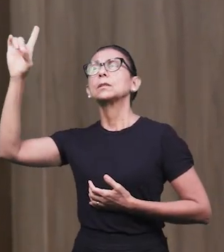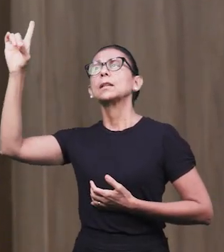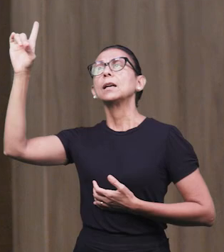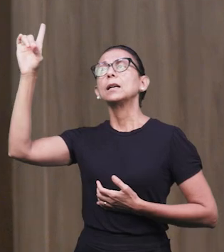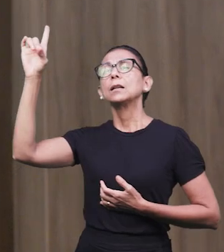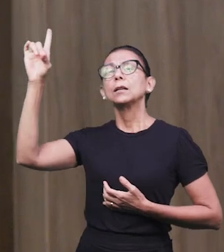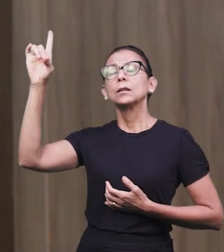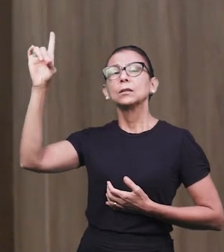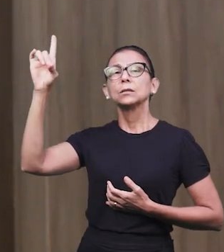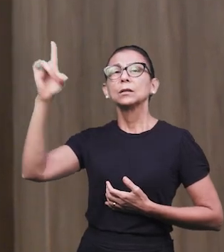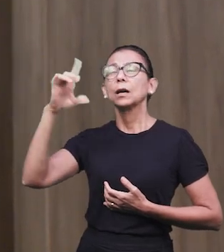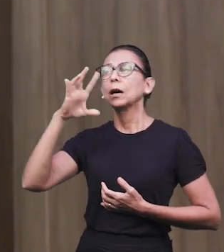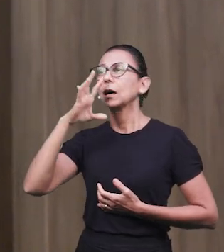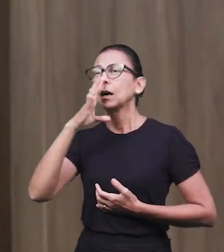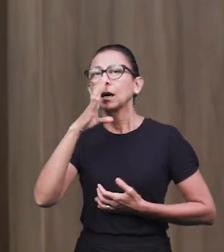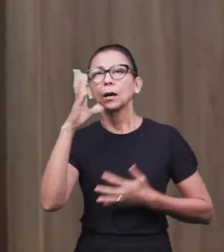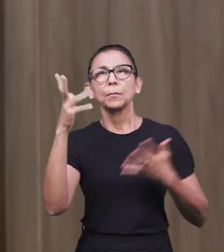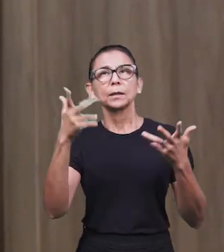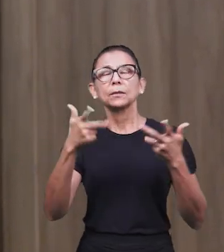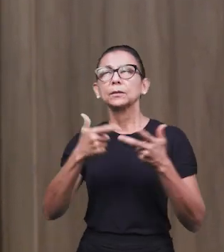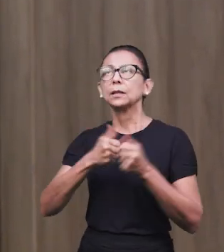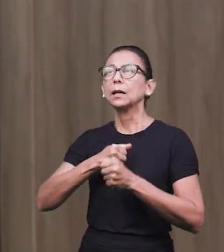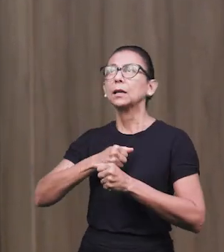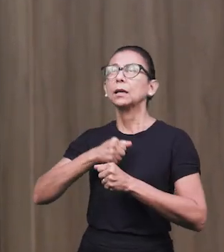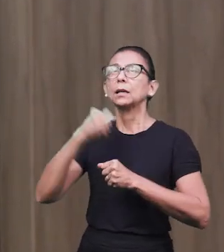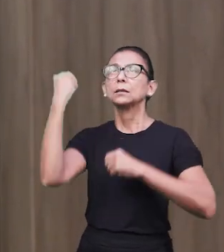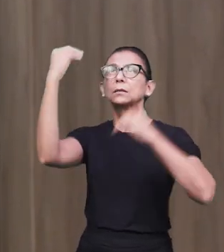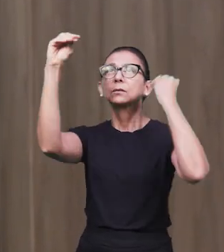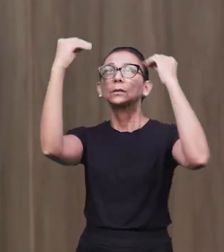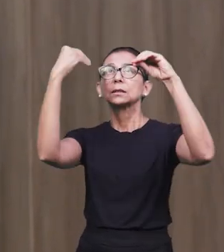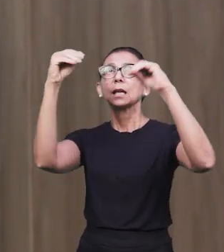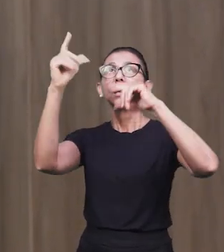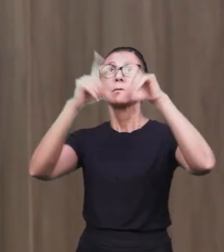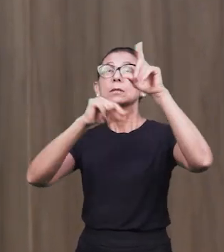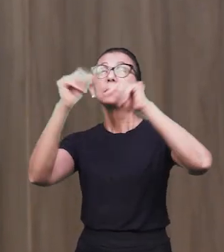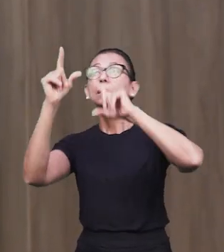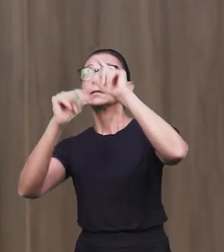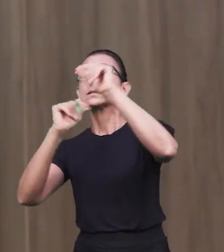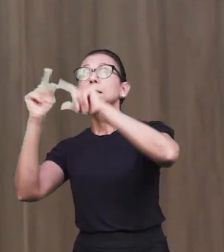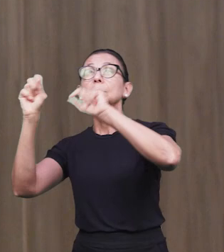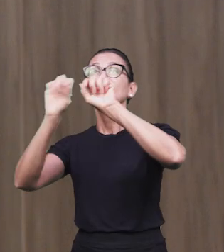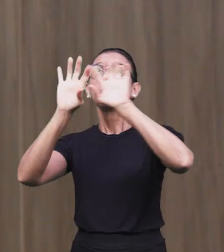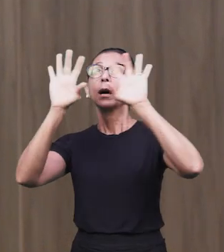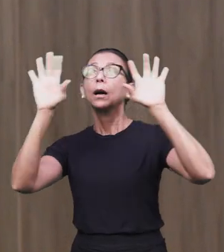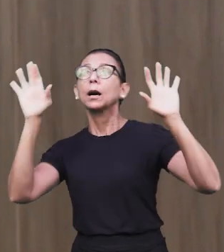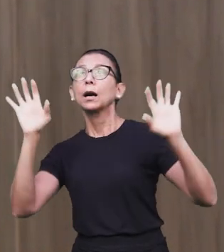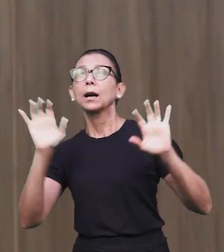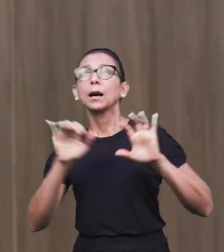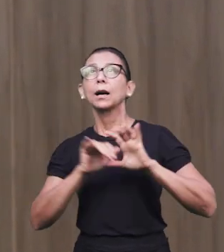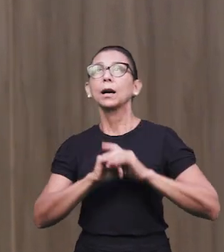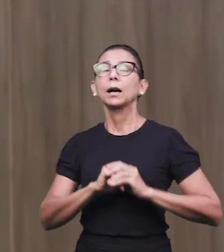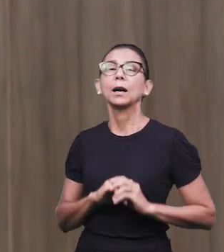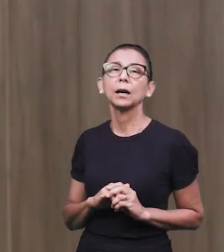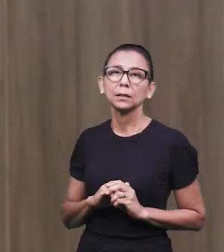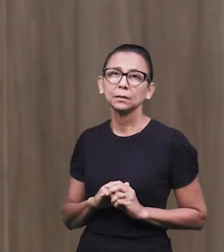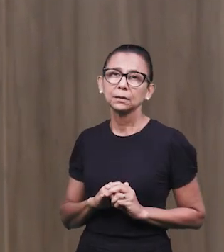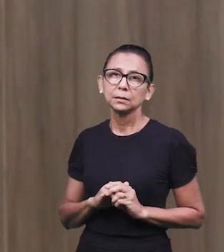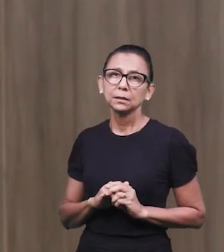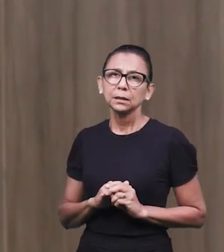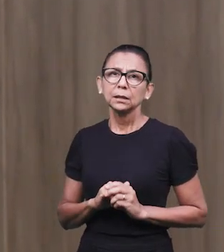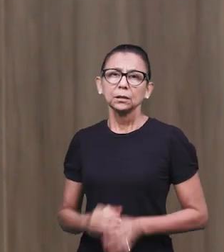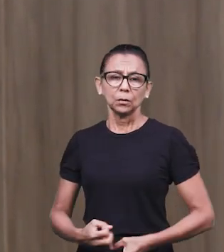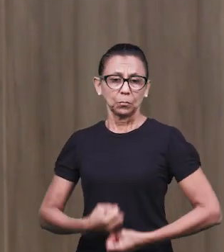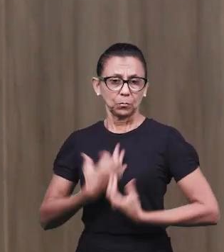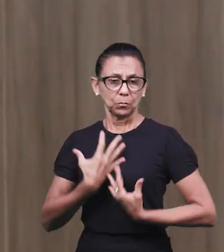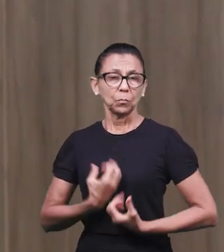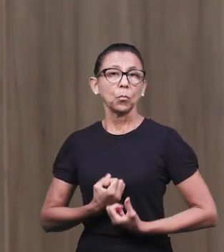estrelas pontilhados, então Rude Cruz se elegiu. Então você tem uma poesia, mas ele é